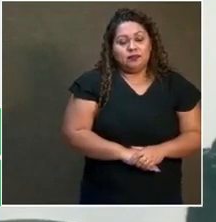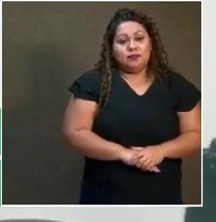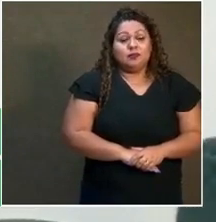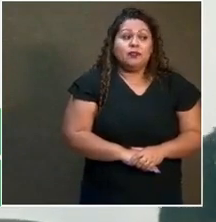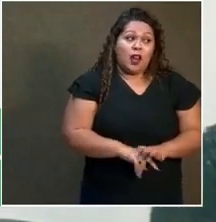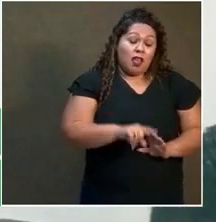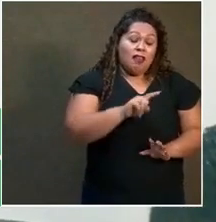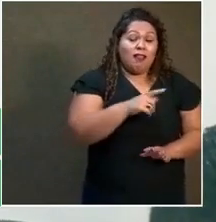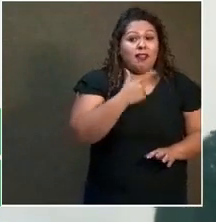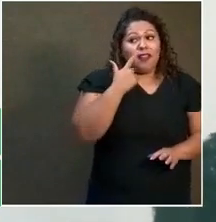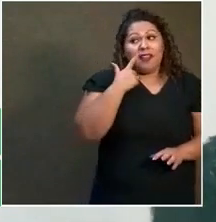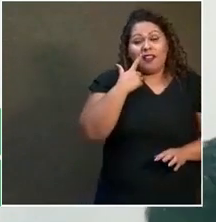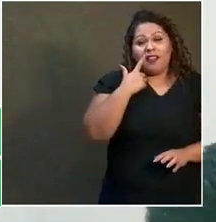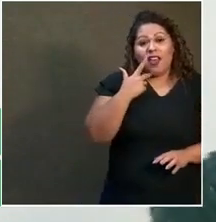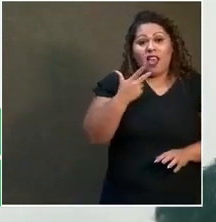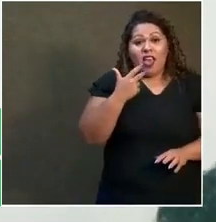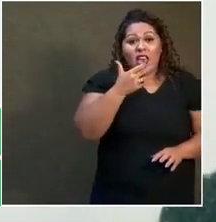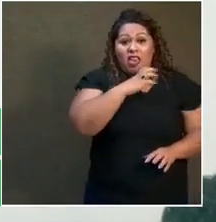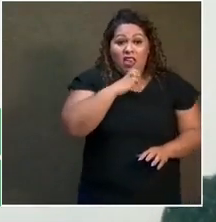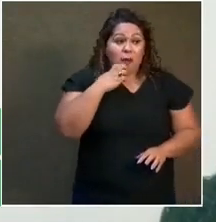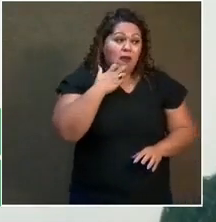Foi o que ele ouviu.